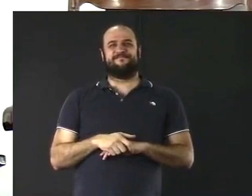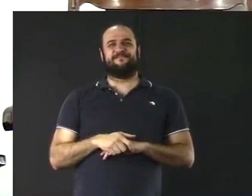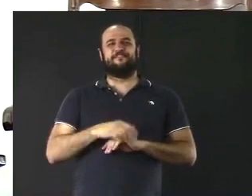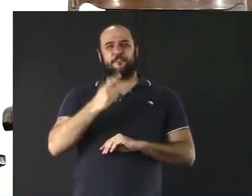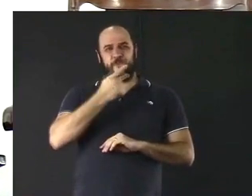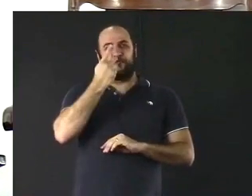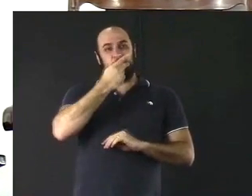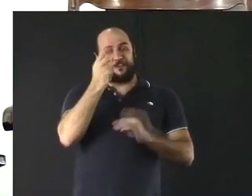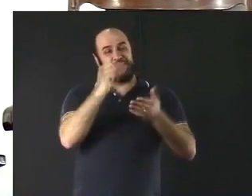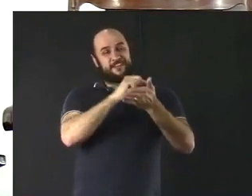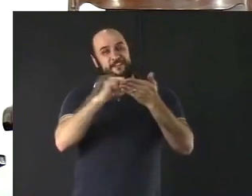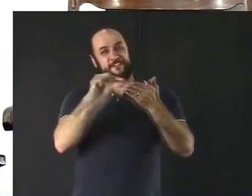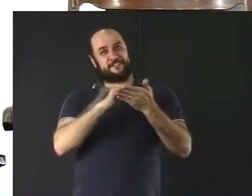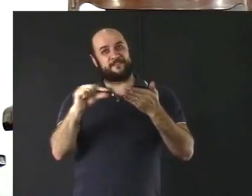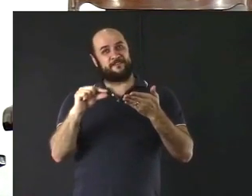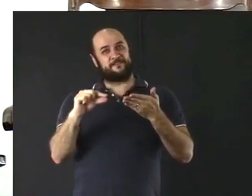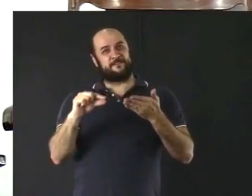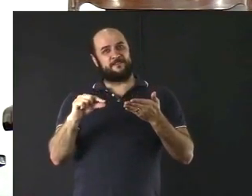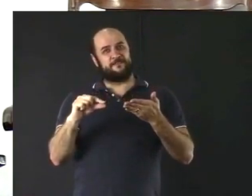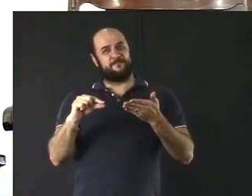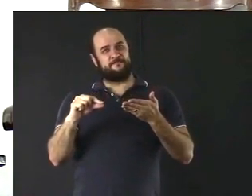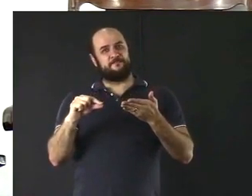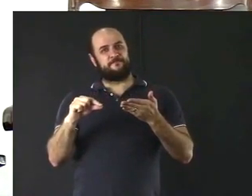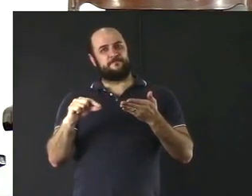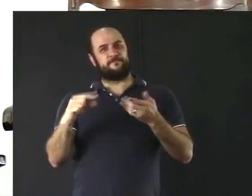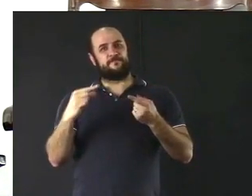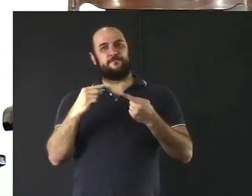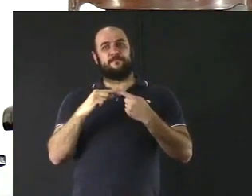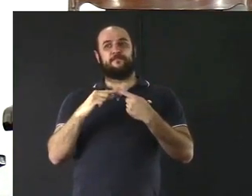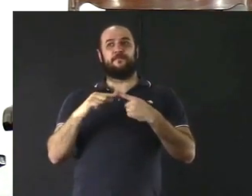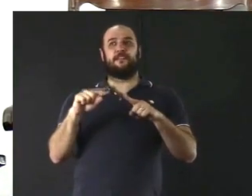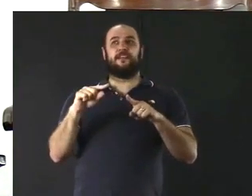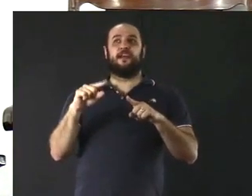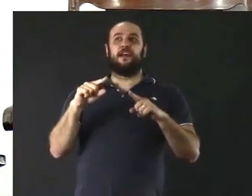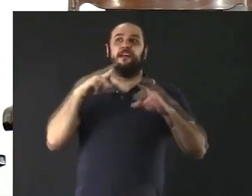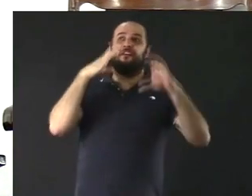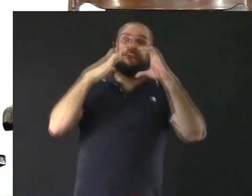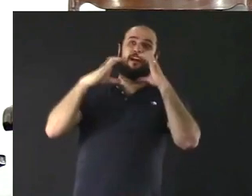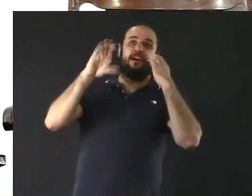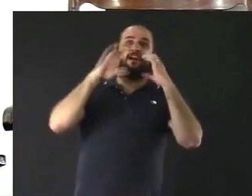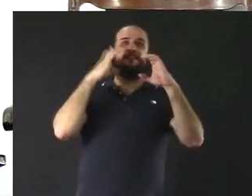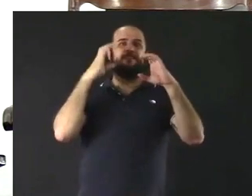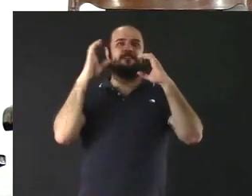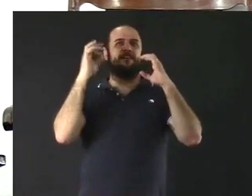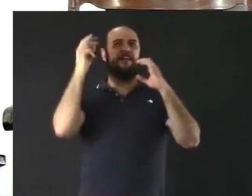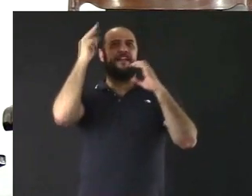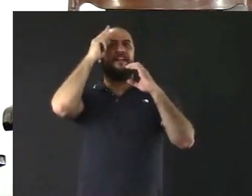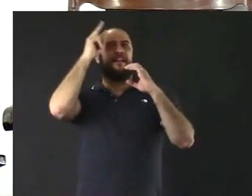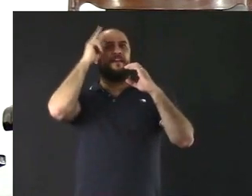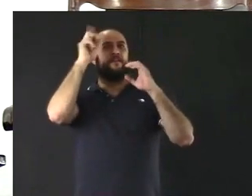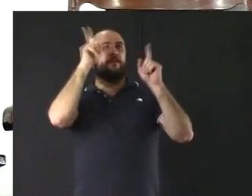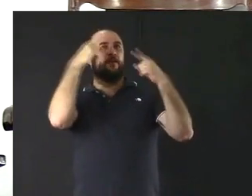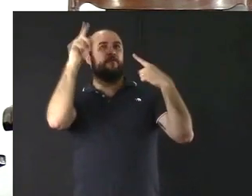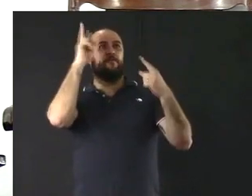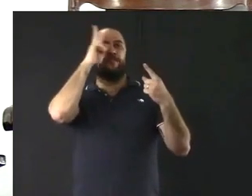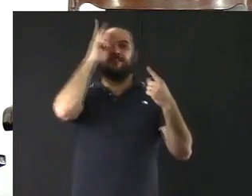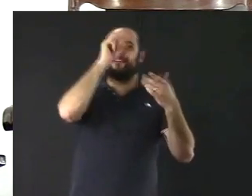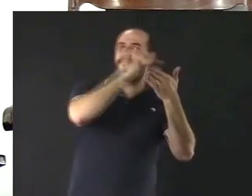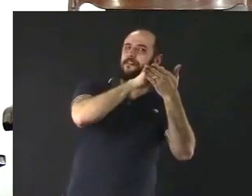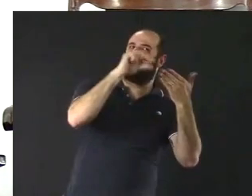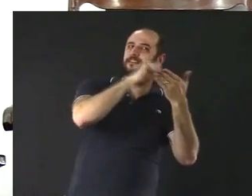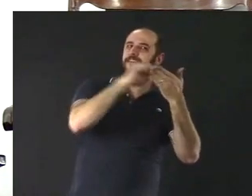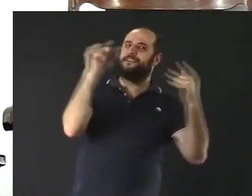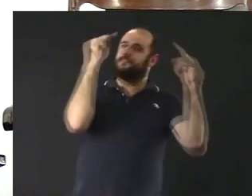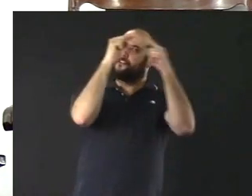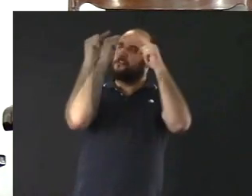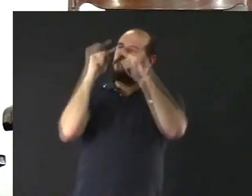recitou o versículo, mas sem eu pedir, ela cantar, fazendo associação com o versículo, que era lâmpada